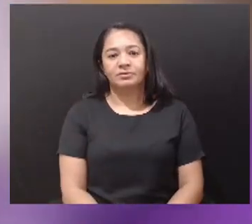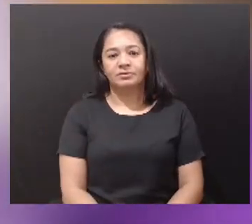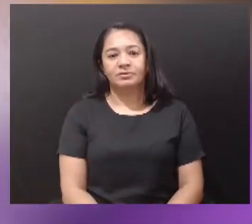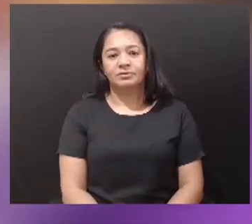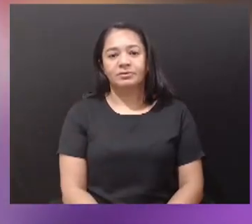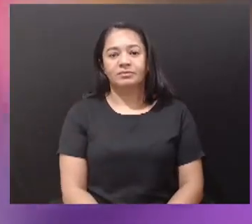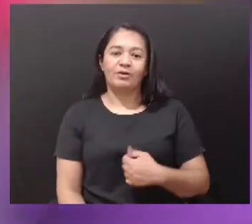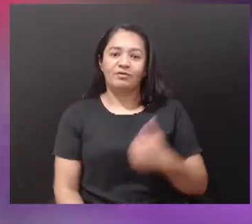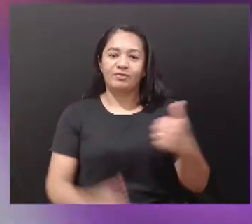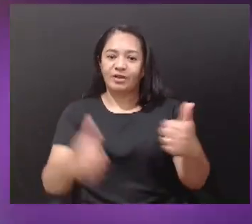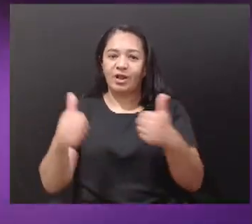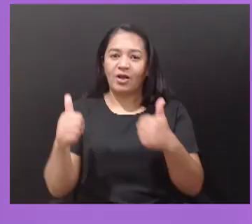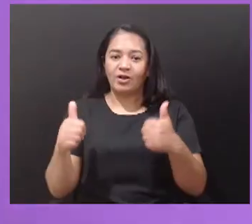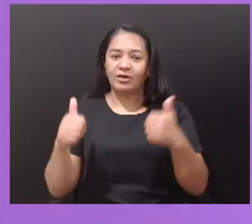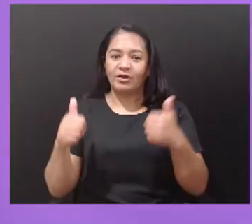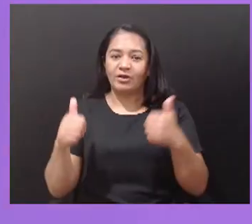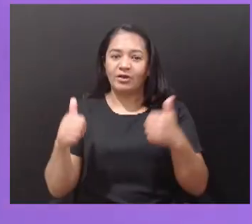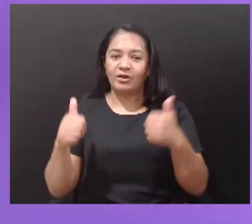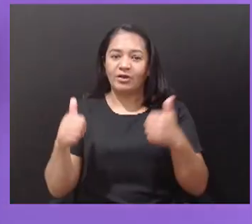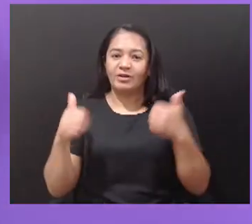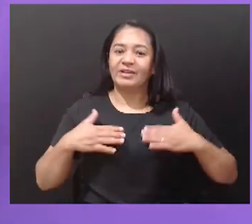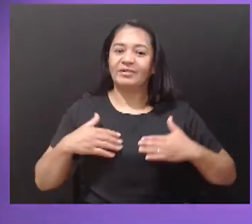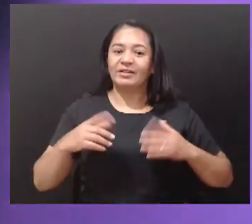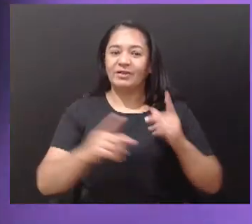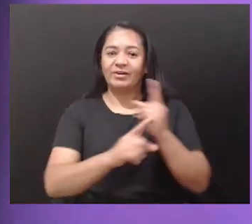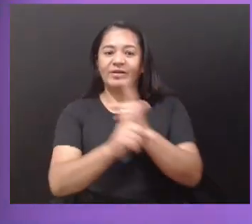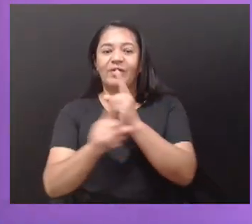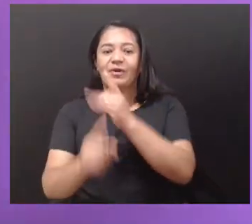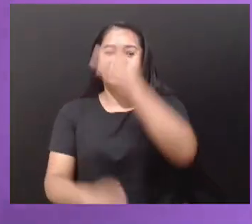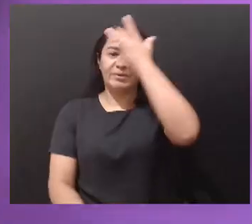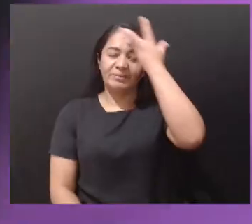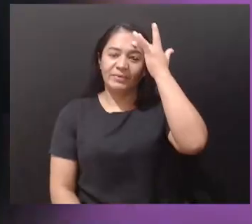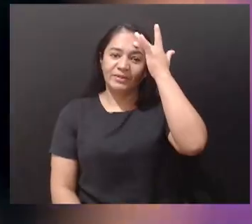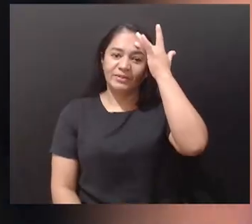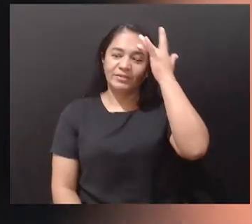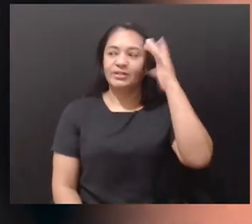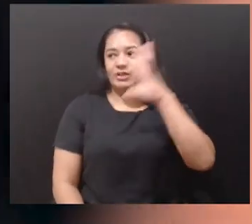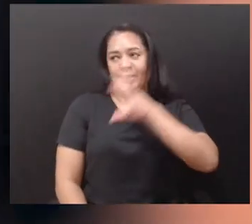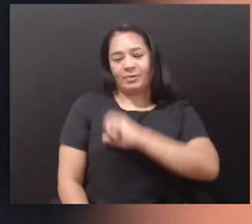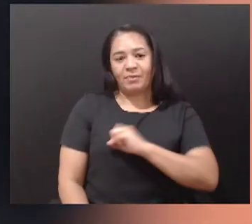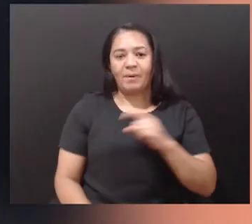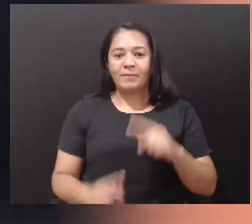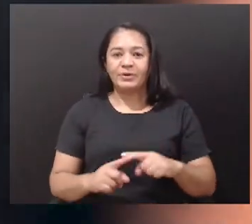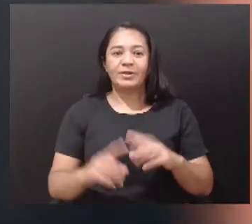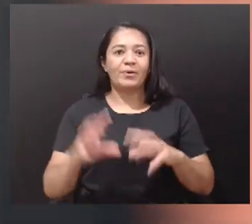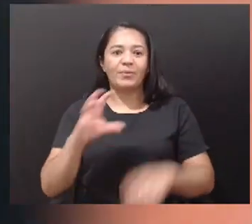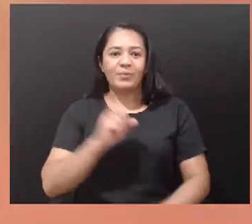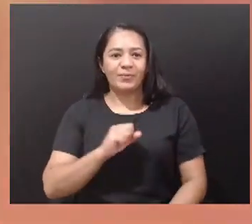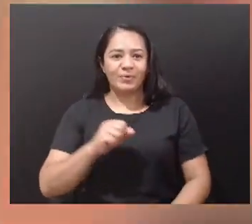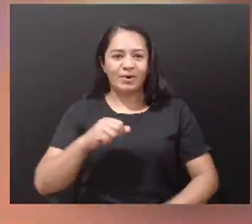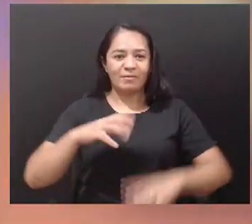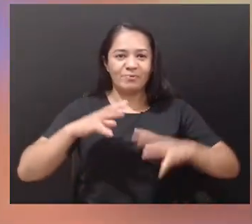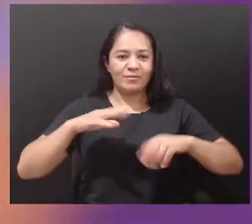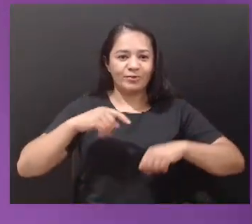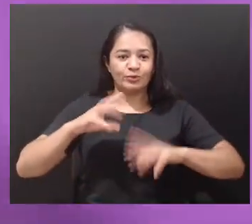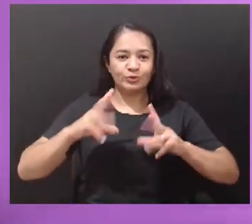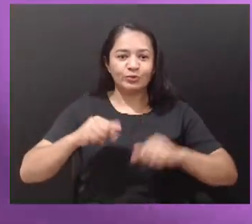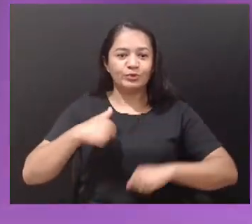muito tranquilo desde que eu encontre pessoas que tenham paixão, porque eu tenho muita paixão por isso. Então, assim, quando eu falo paixão,